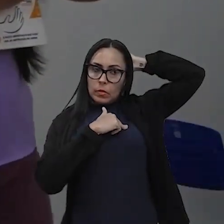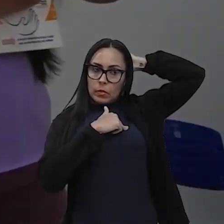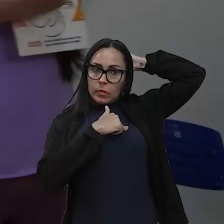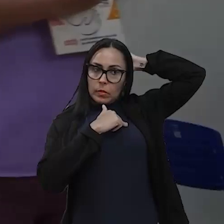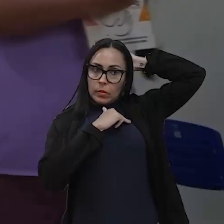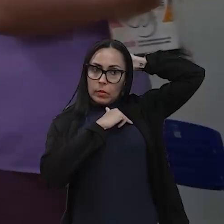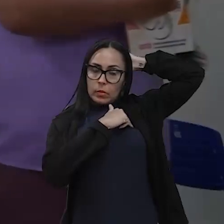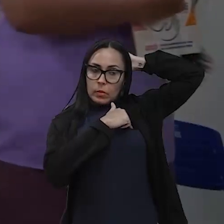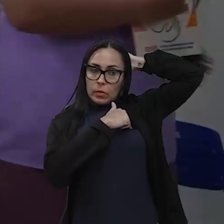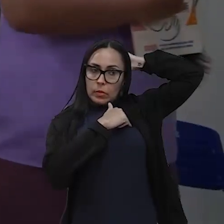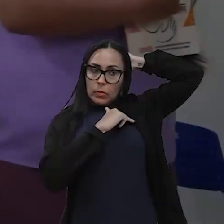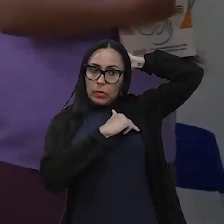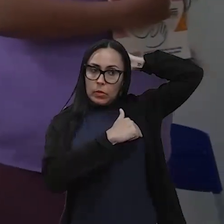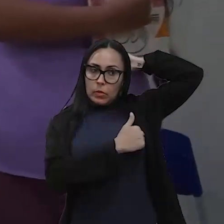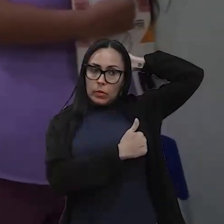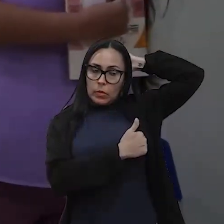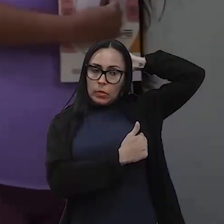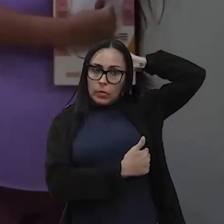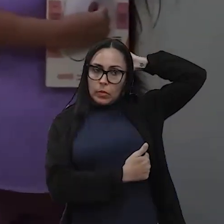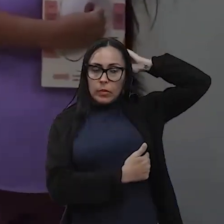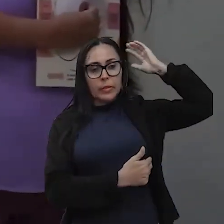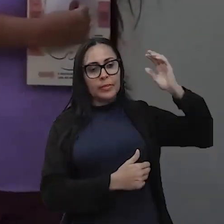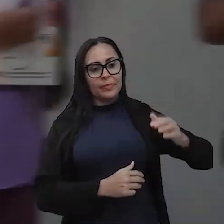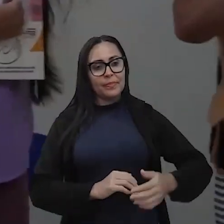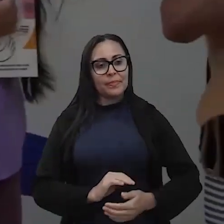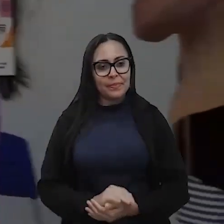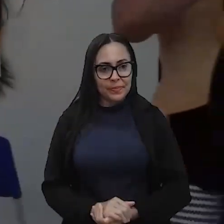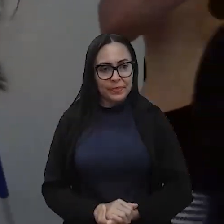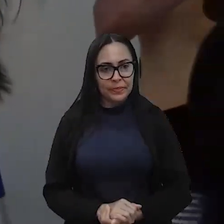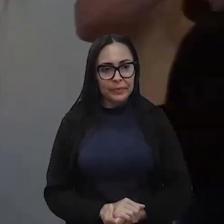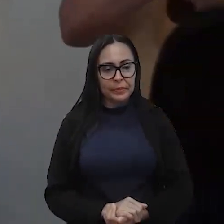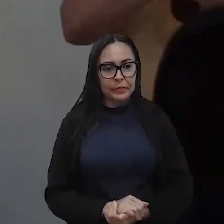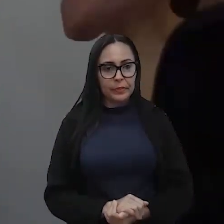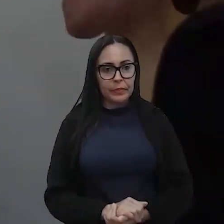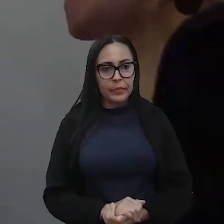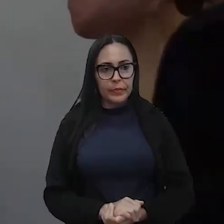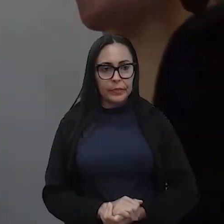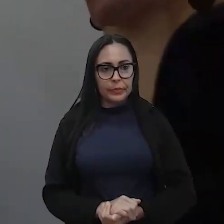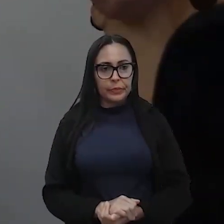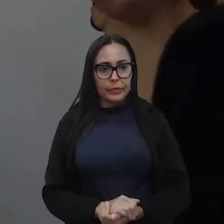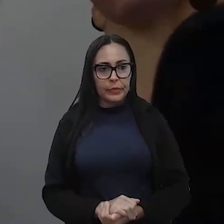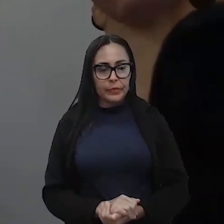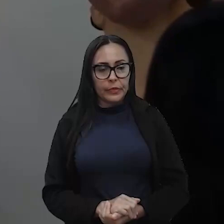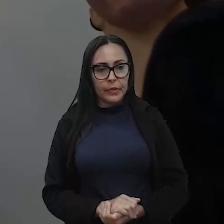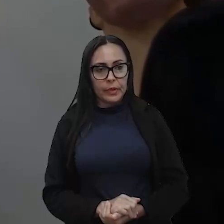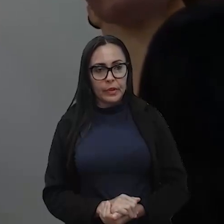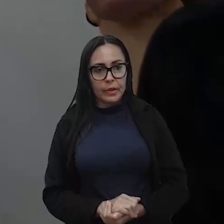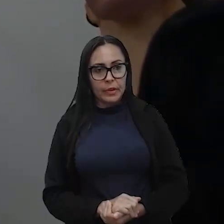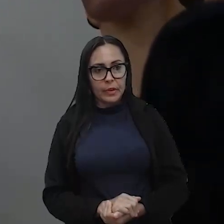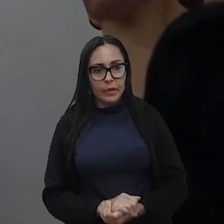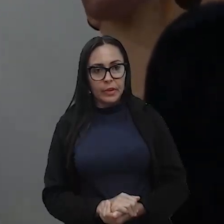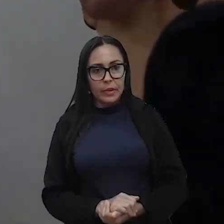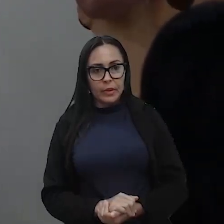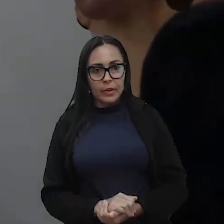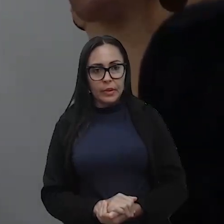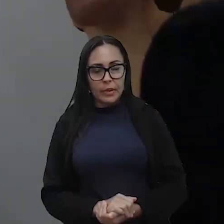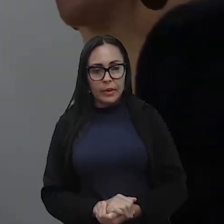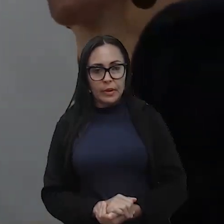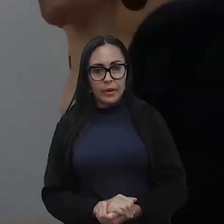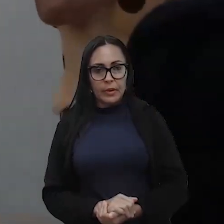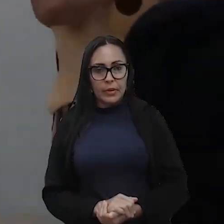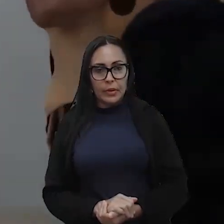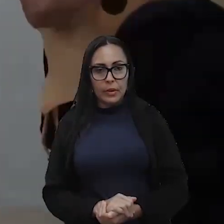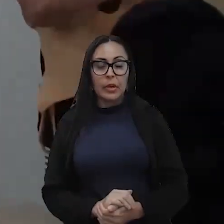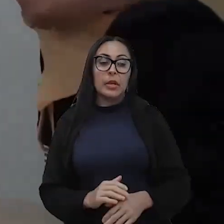Não, é uma só. Vem assim, bora, dona Sônia. Aqui, ó. Aí, levante essa. Isso, essa daqui agora. O